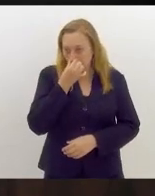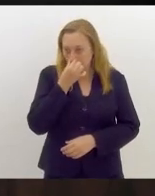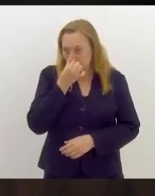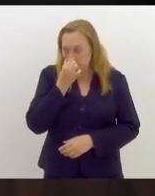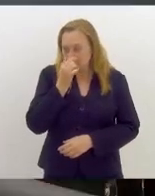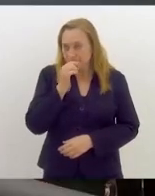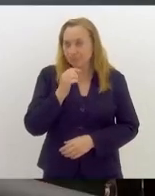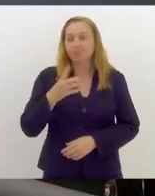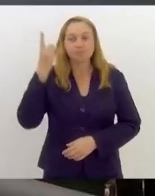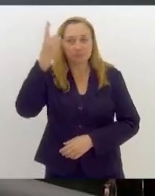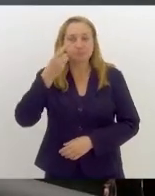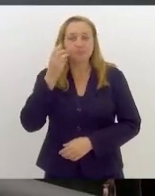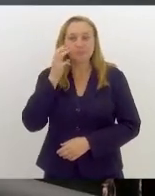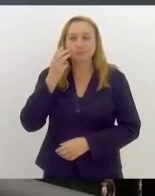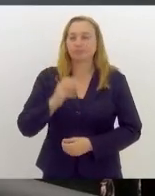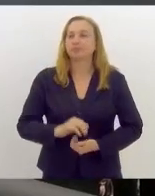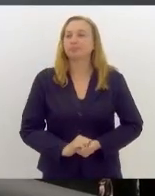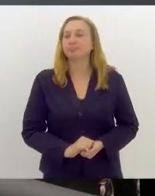Carneiro